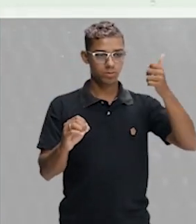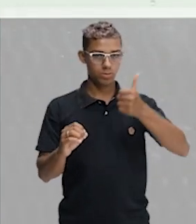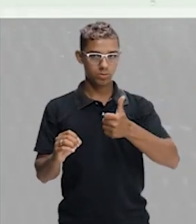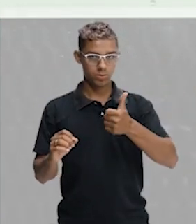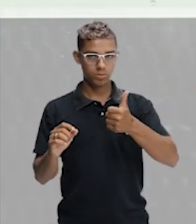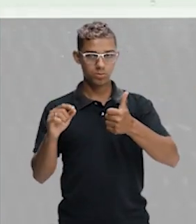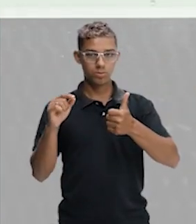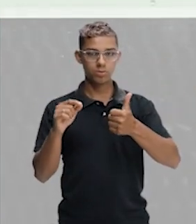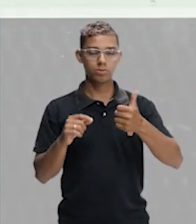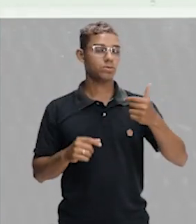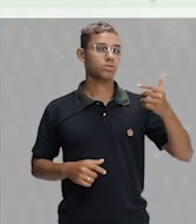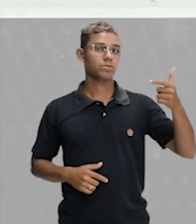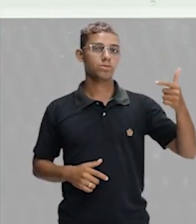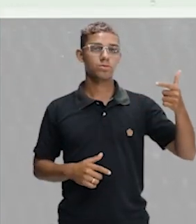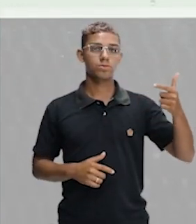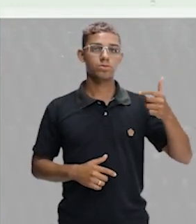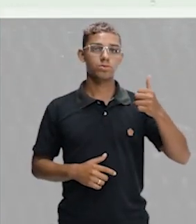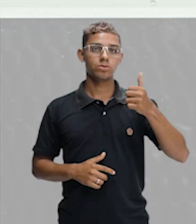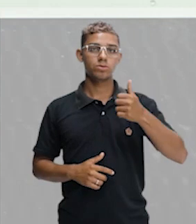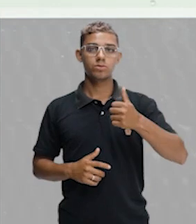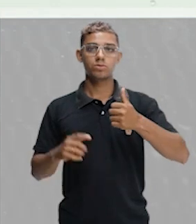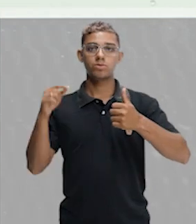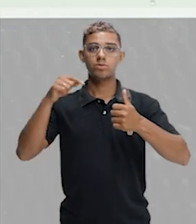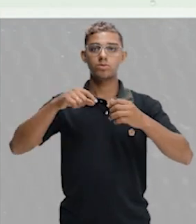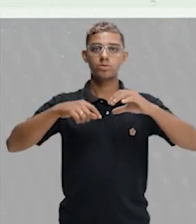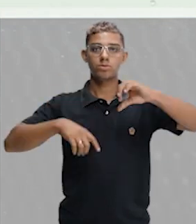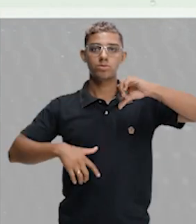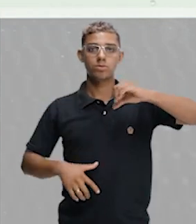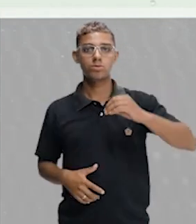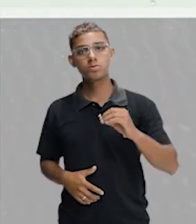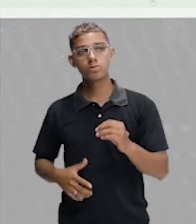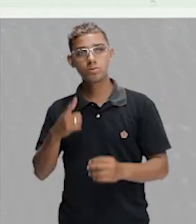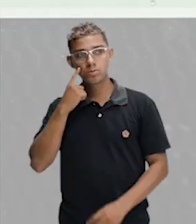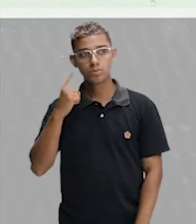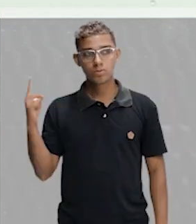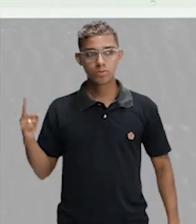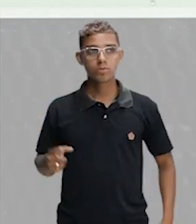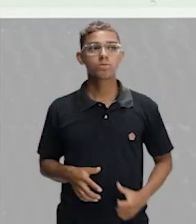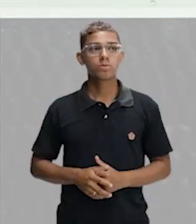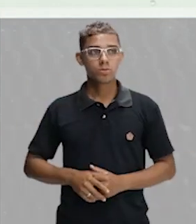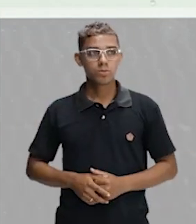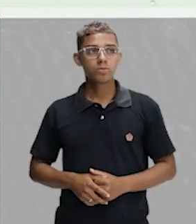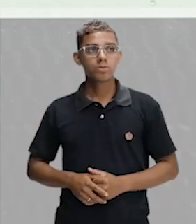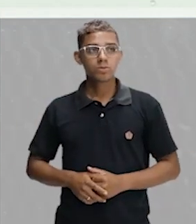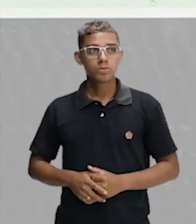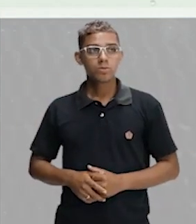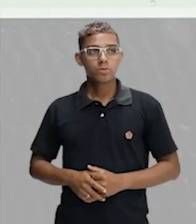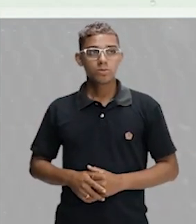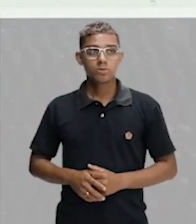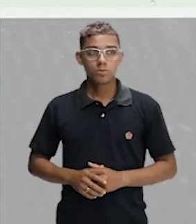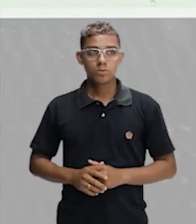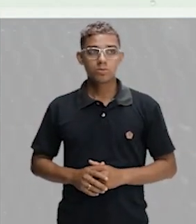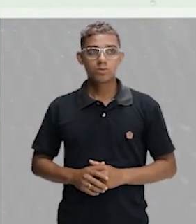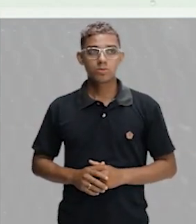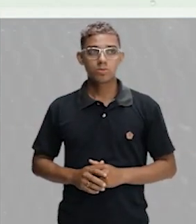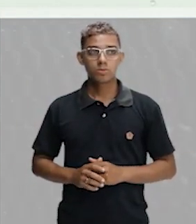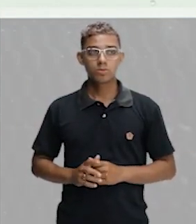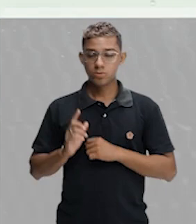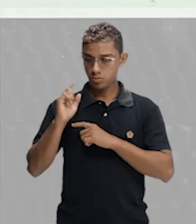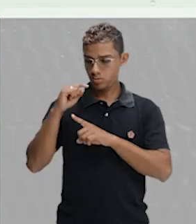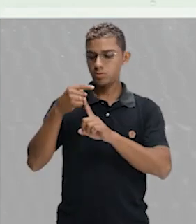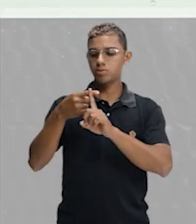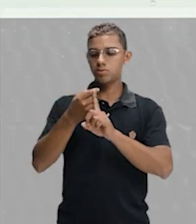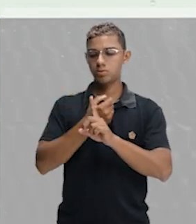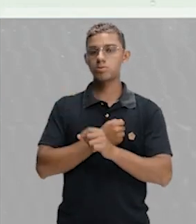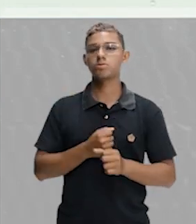aqui a tangente desse ângulo Alfa aqui é maior do que zero é positivo então